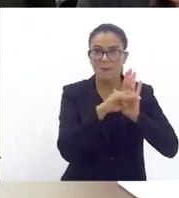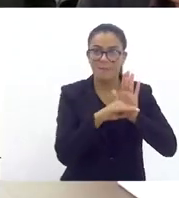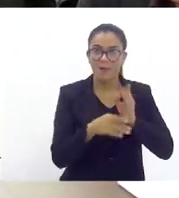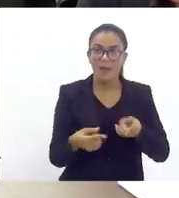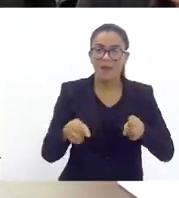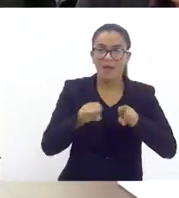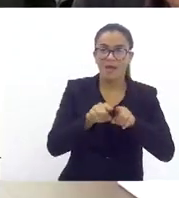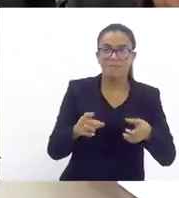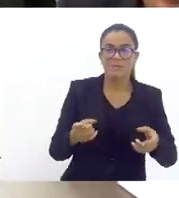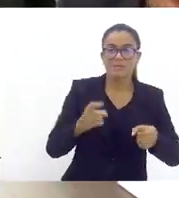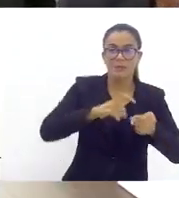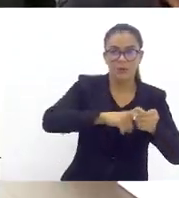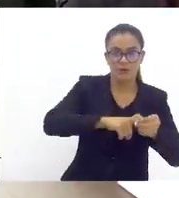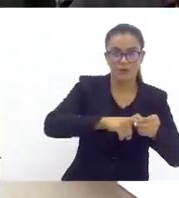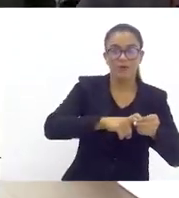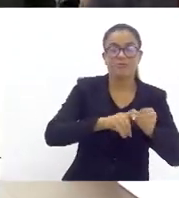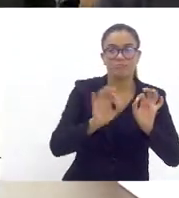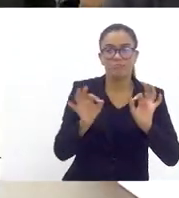parcerias e os convênios, né?